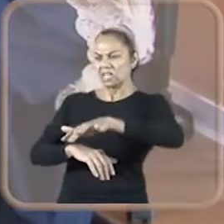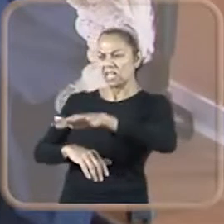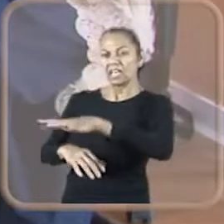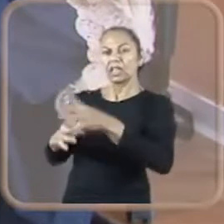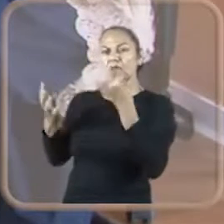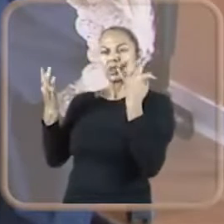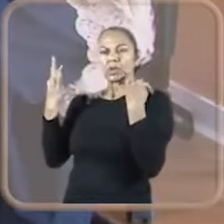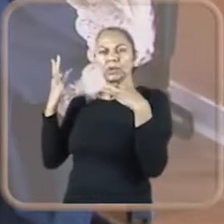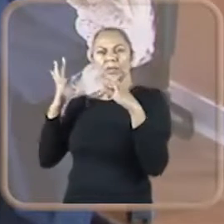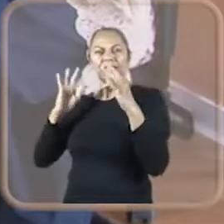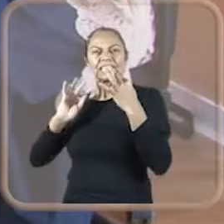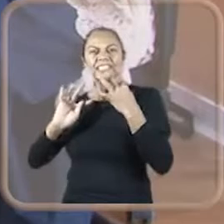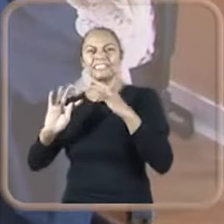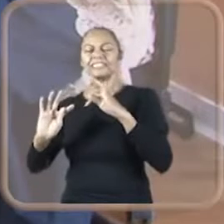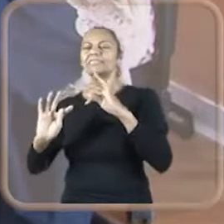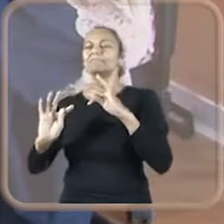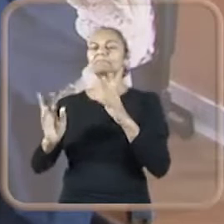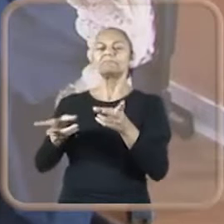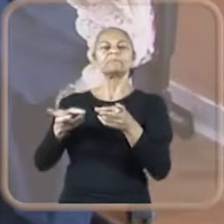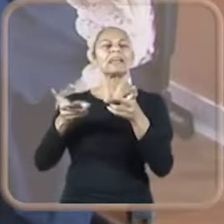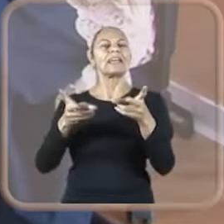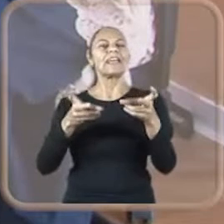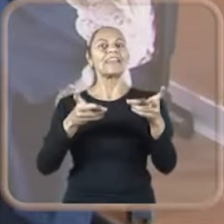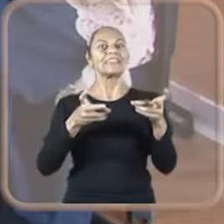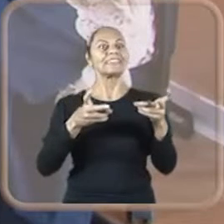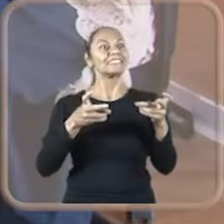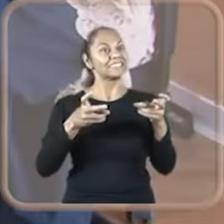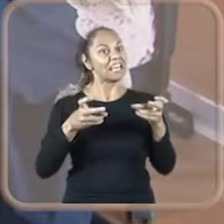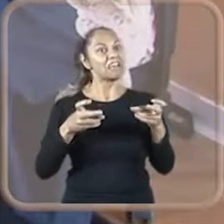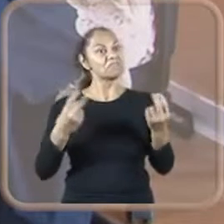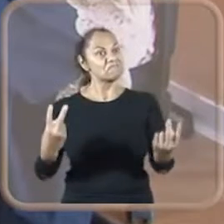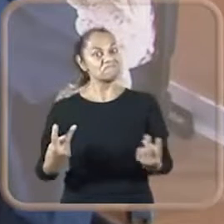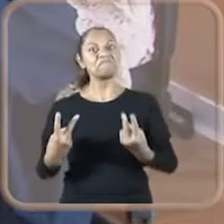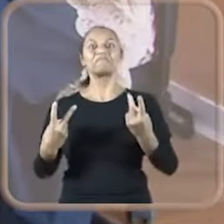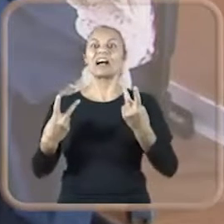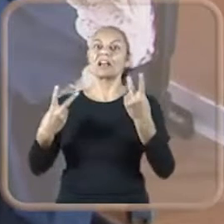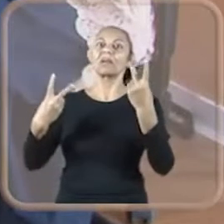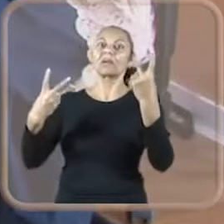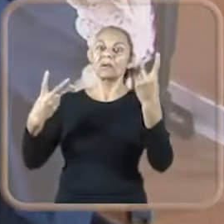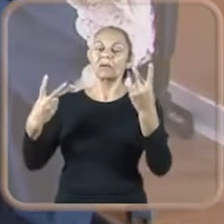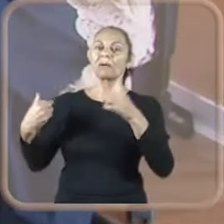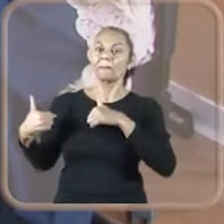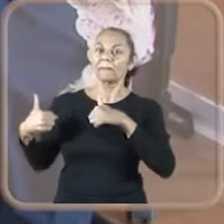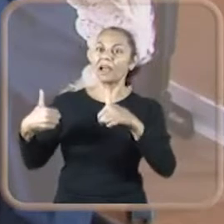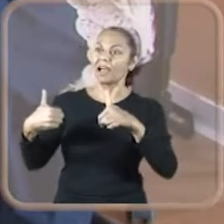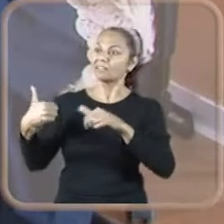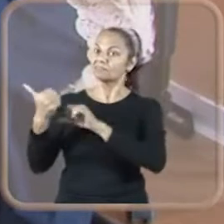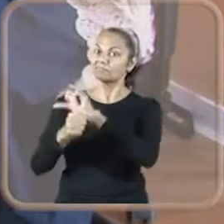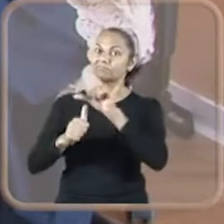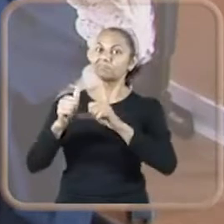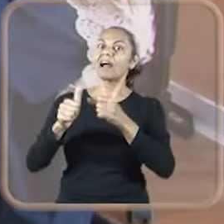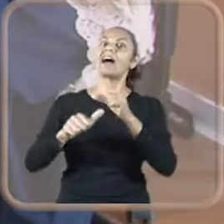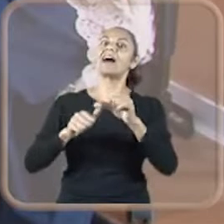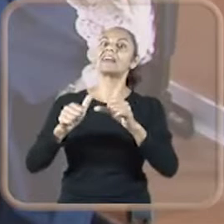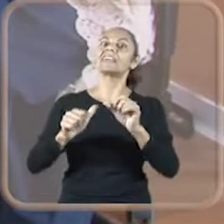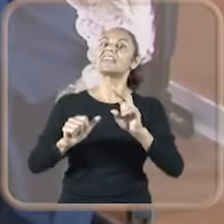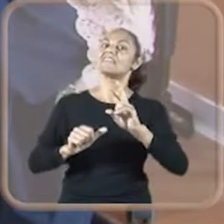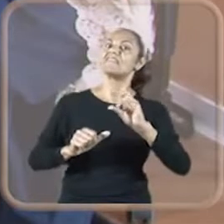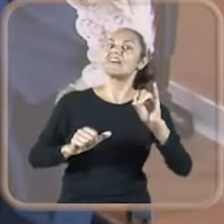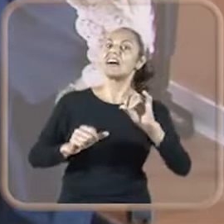ambientes, né, turísticos da cidade. E a gente consegue perceber uma ambiência muito favorável para práticas tão inovadoras quanto essa,